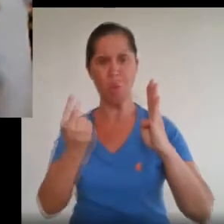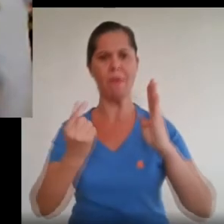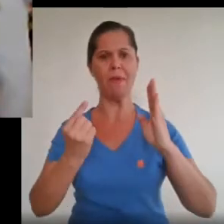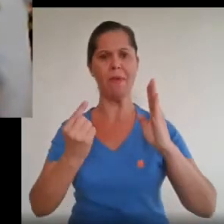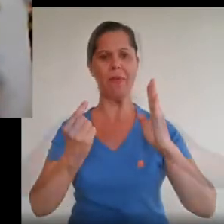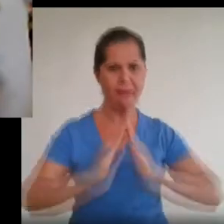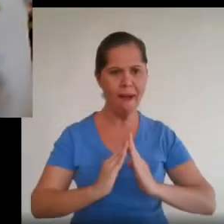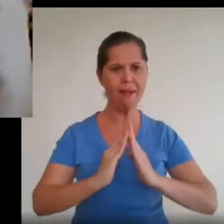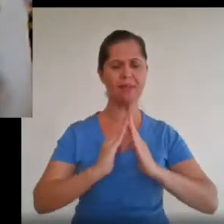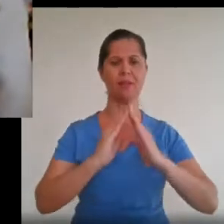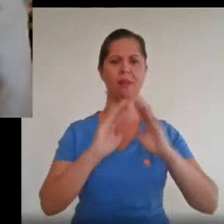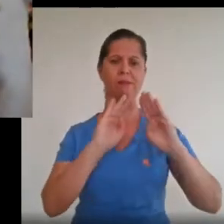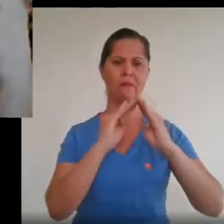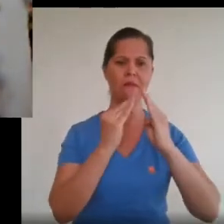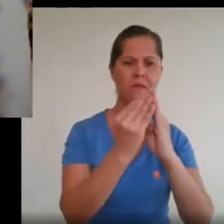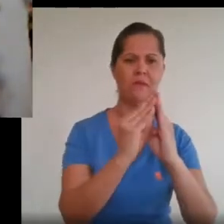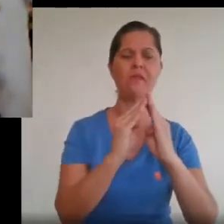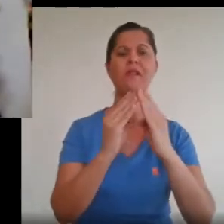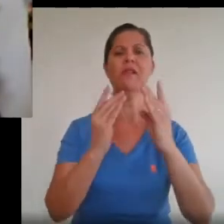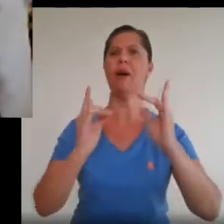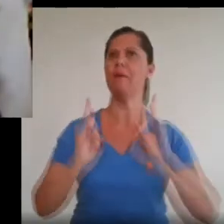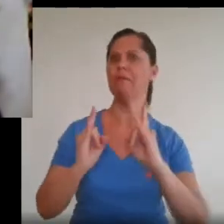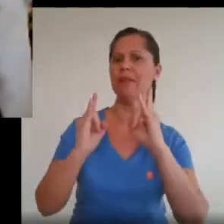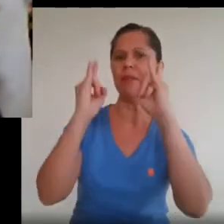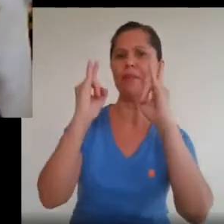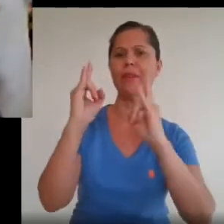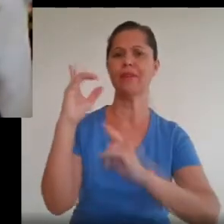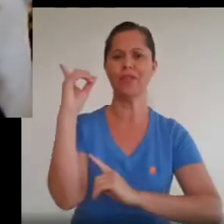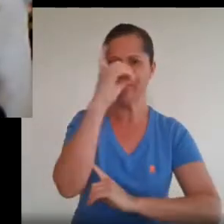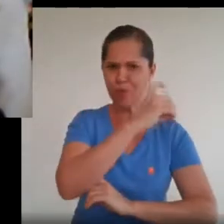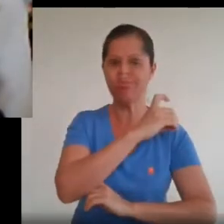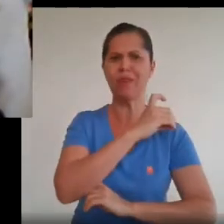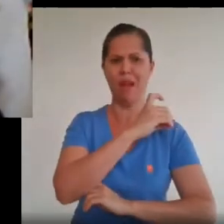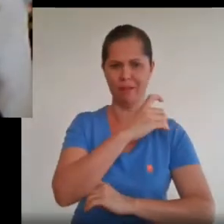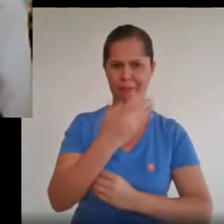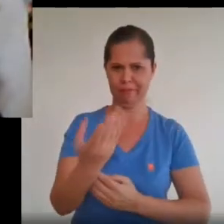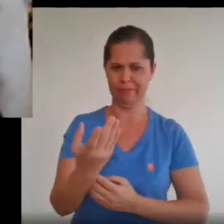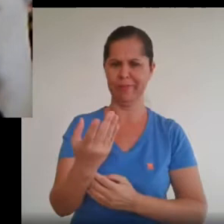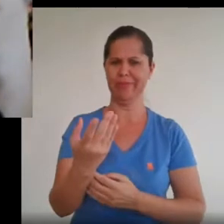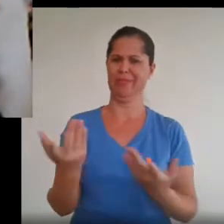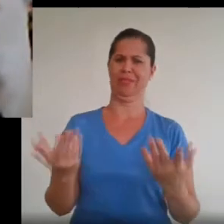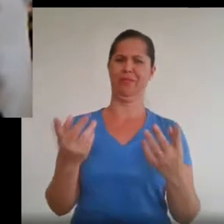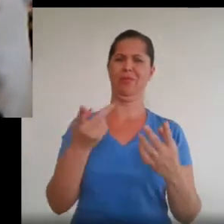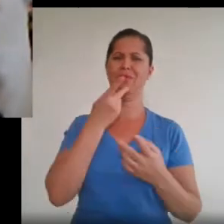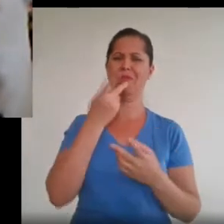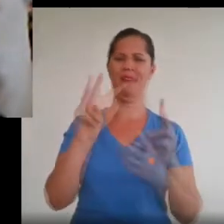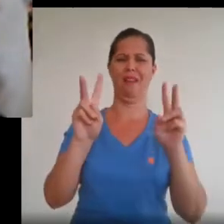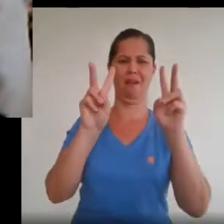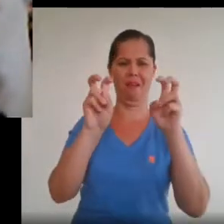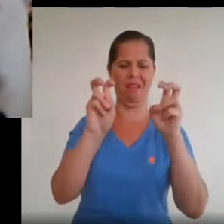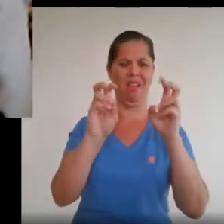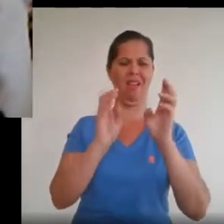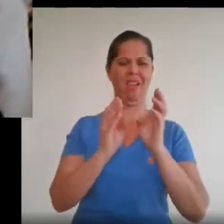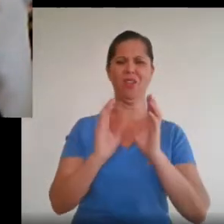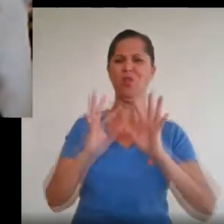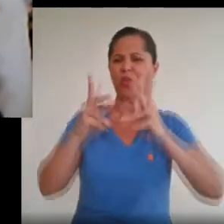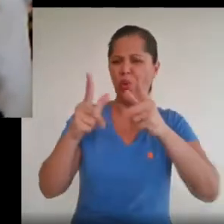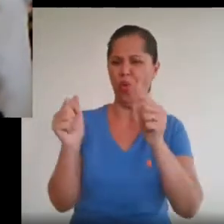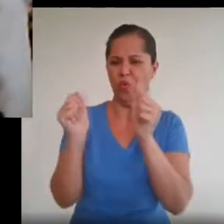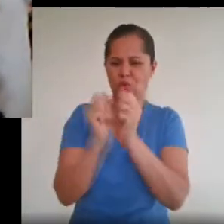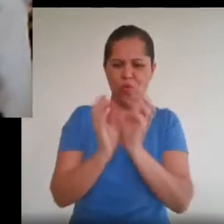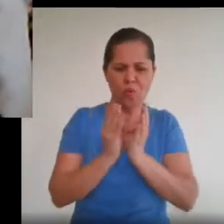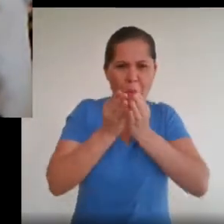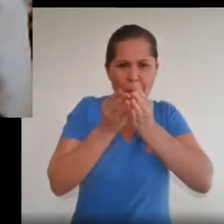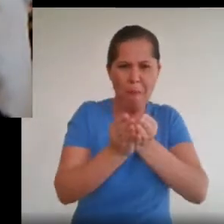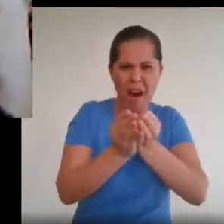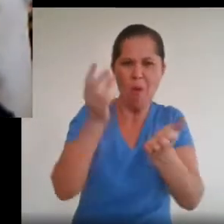seus barracos, nos seus apartamentos. Então, essa fala do estamos todos no mesmo barco, eu gostei de